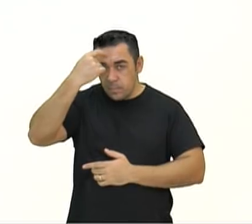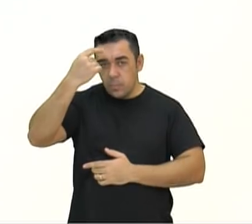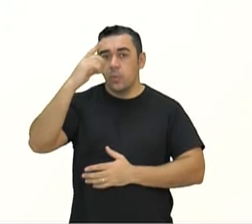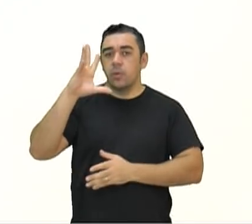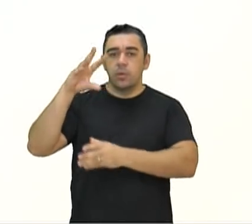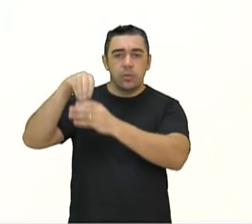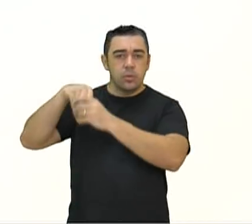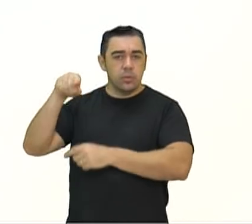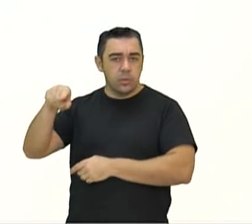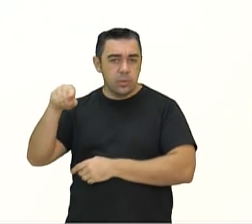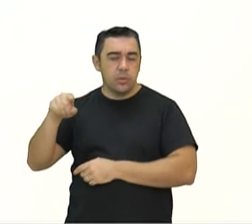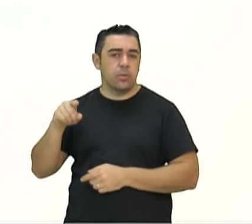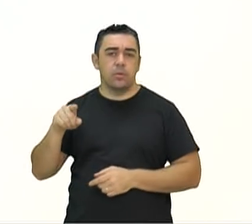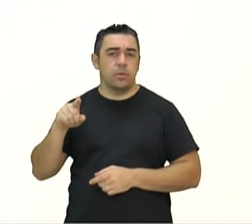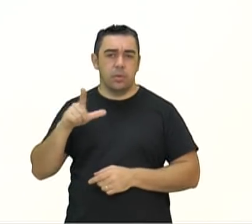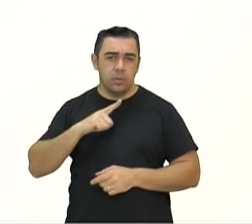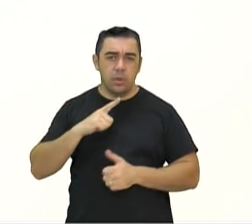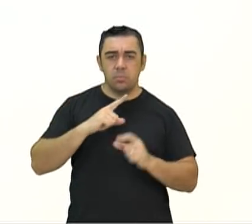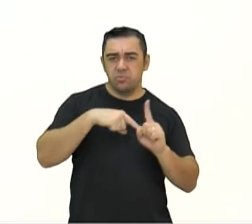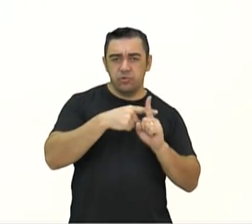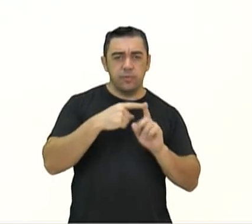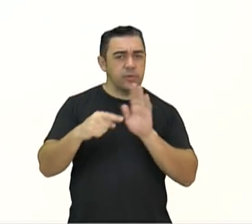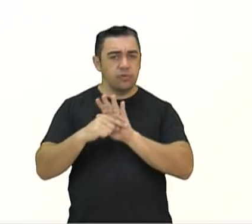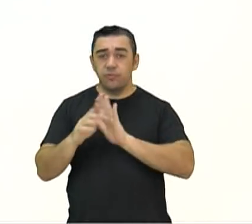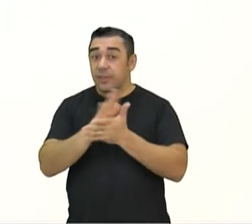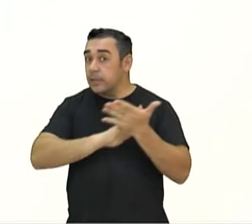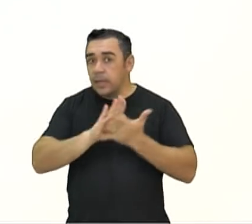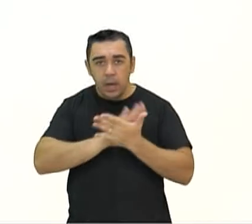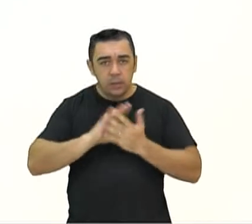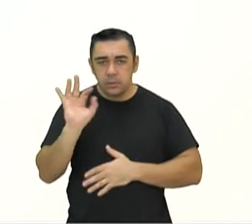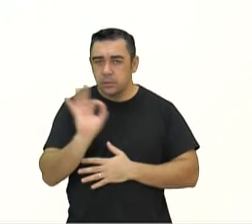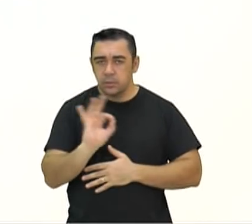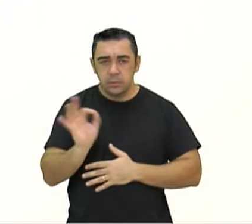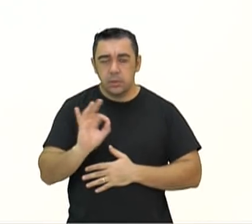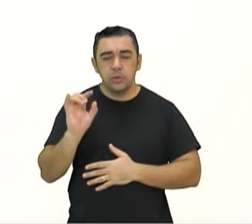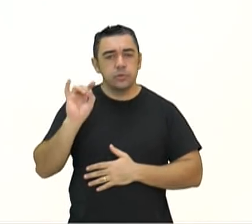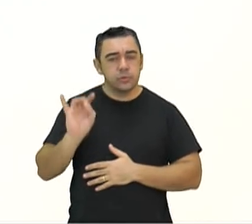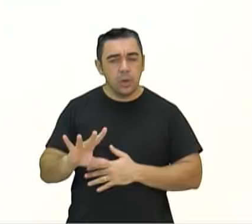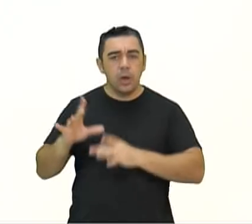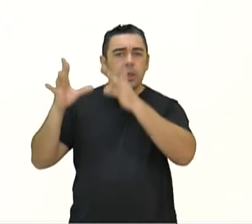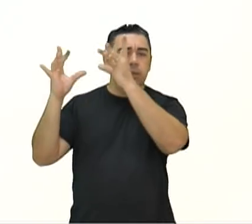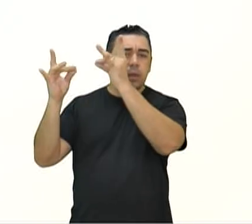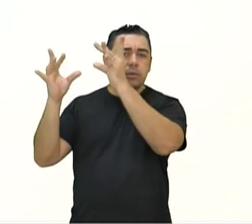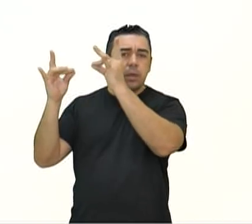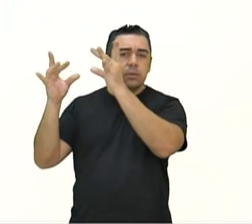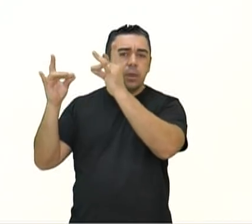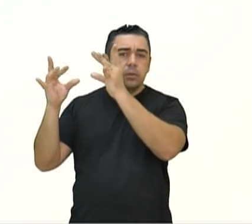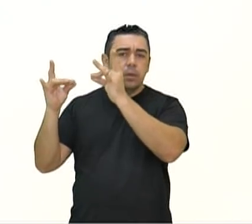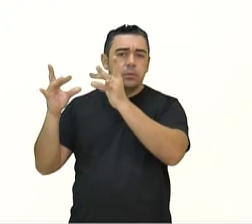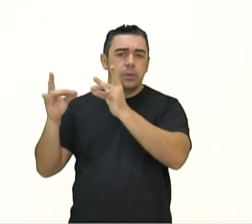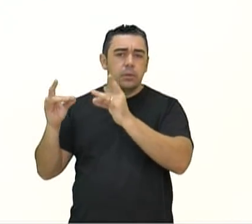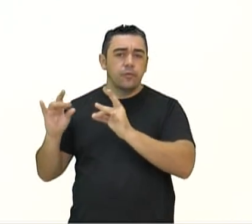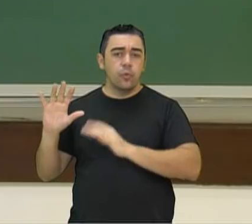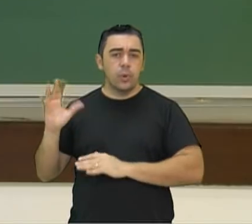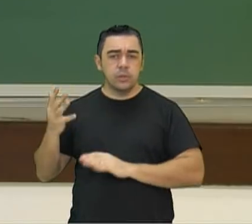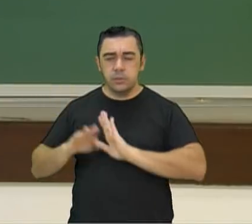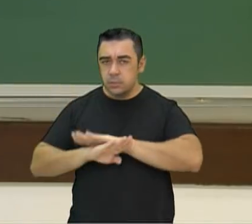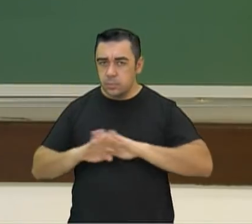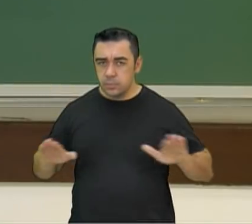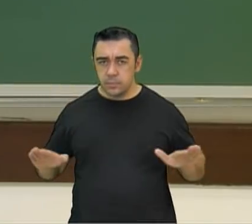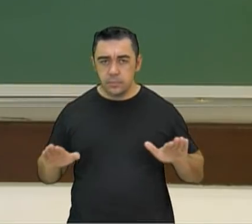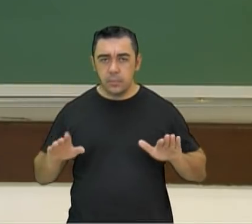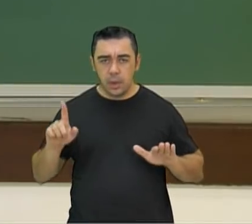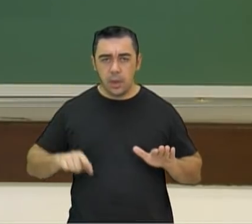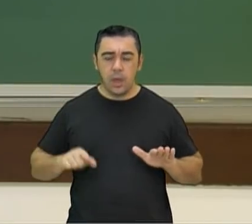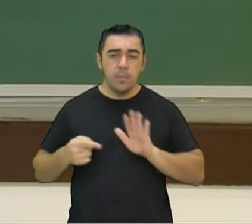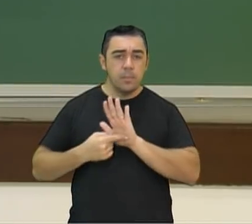elementos que compõem a obra, nem os aspectos positivos, nem os negativos, né? Então, descrever um evento significa simplesmente